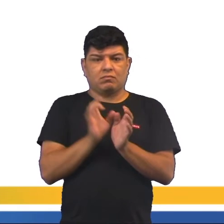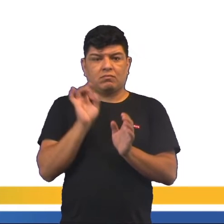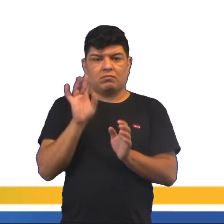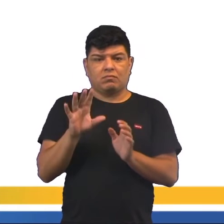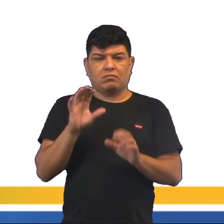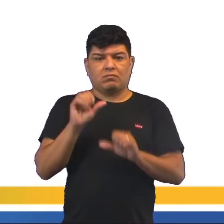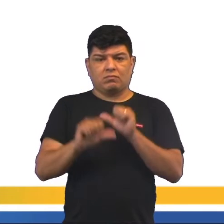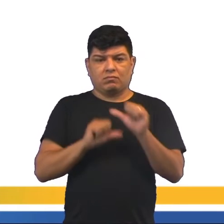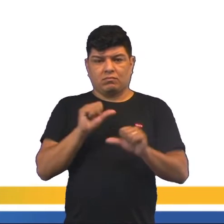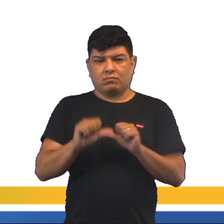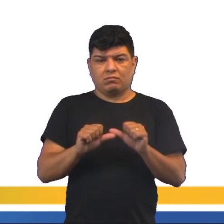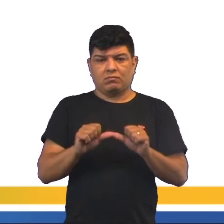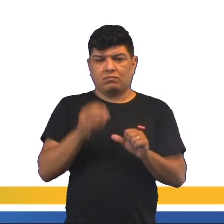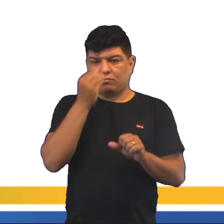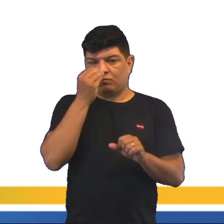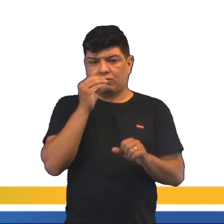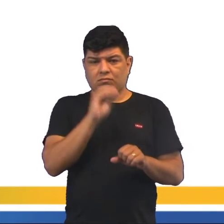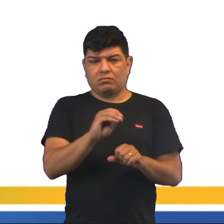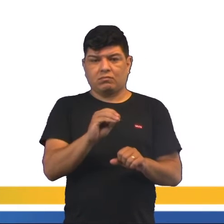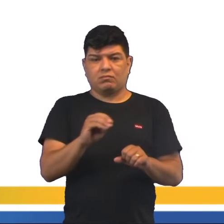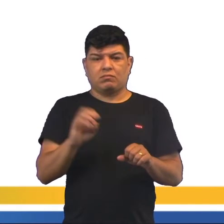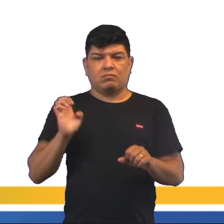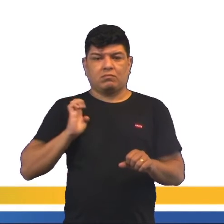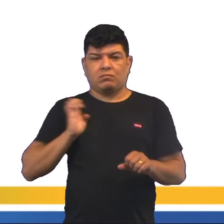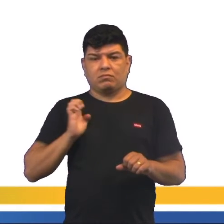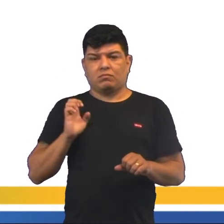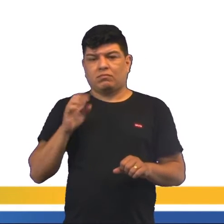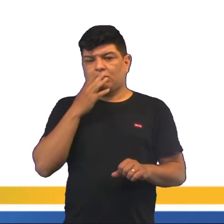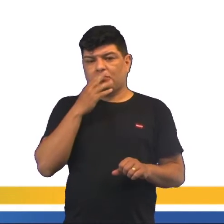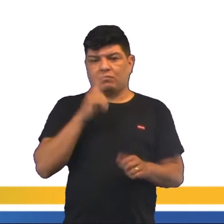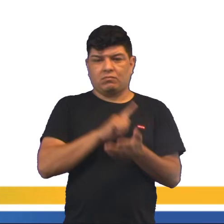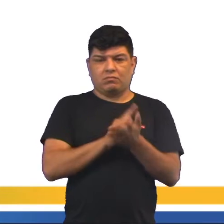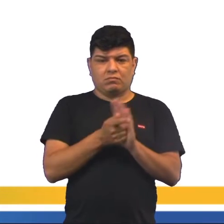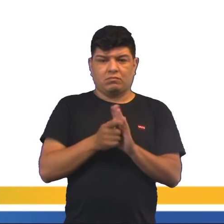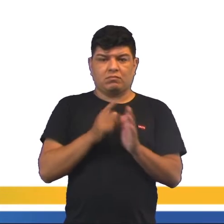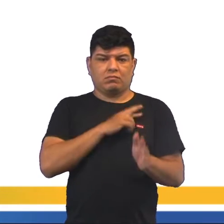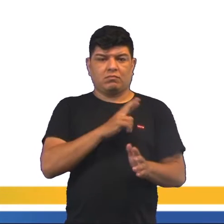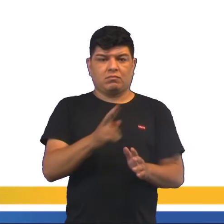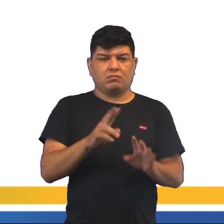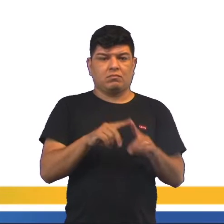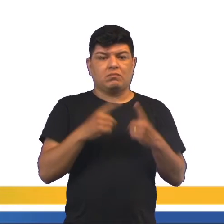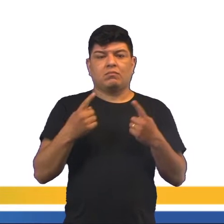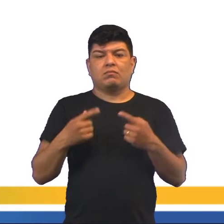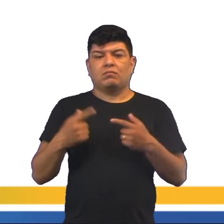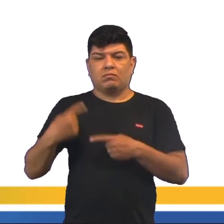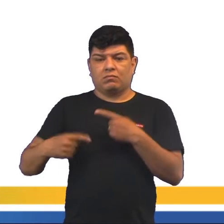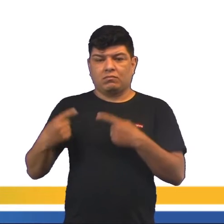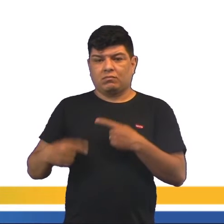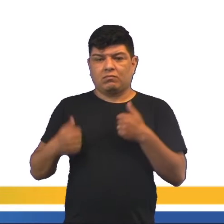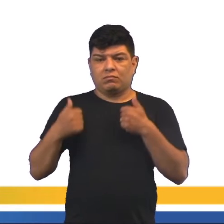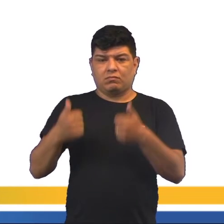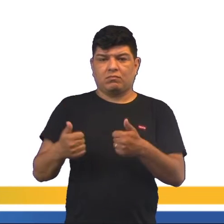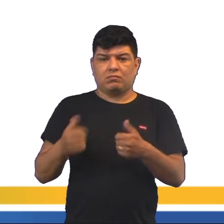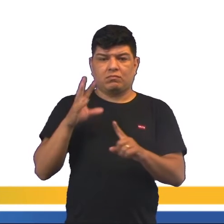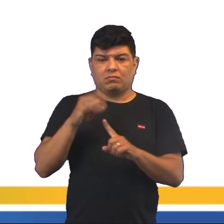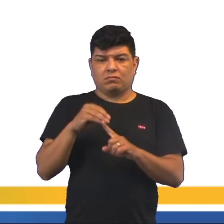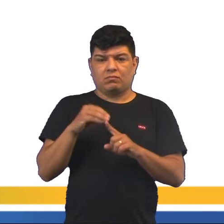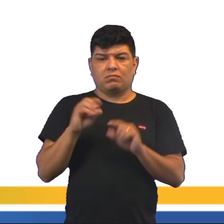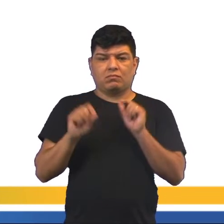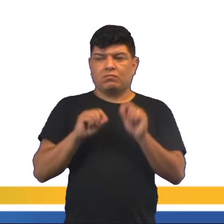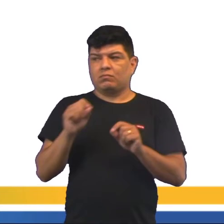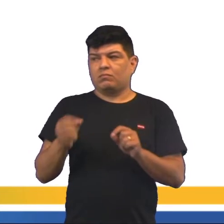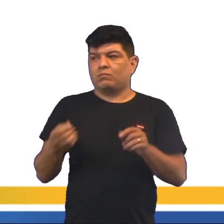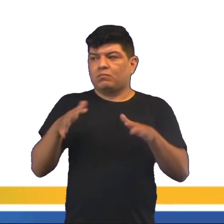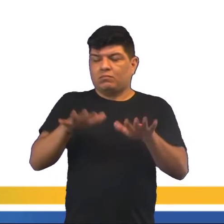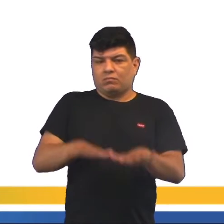apenas. Em relação às ações afirmativas, né? Ações afirmativas são políticas públicas focais